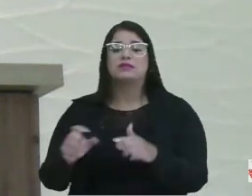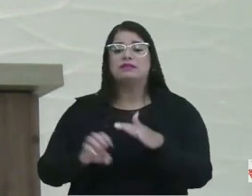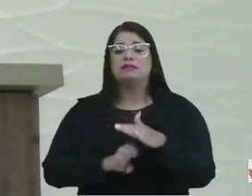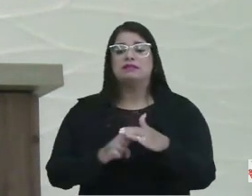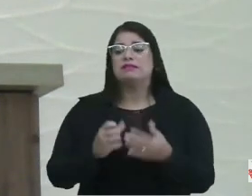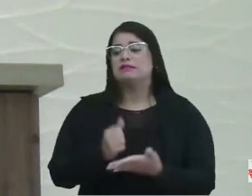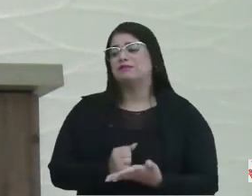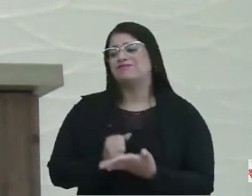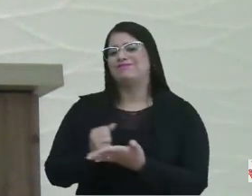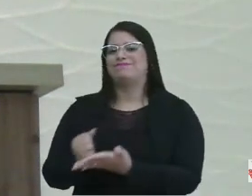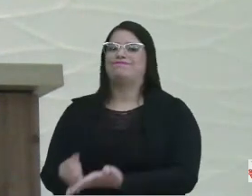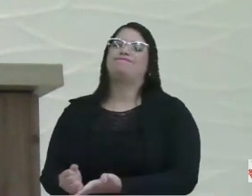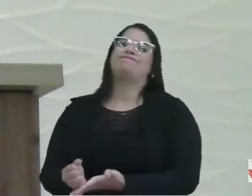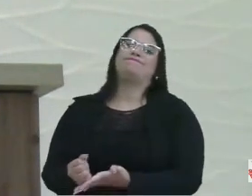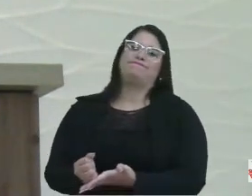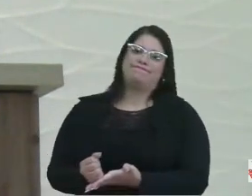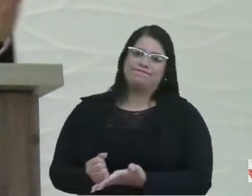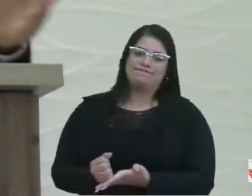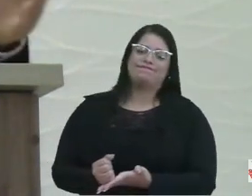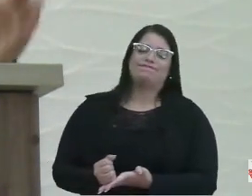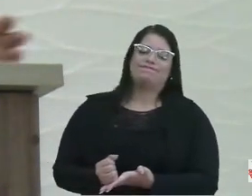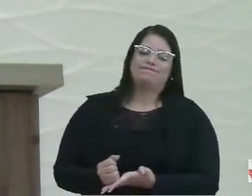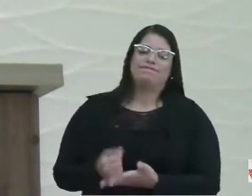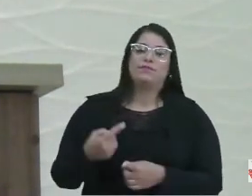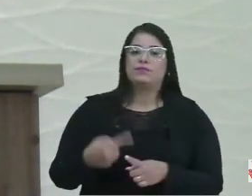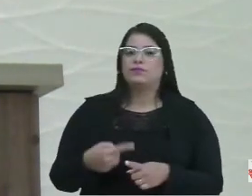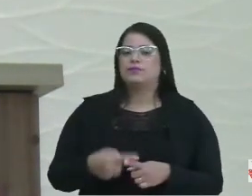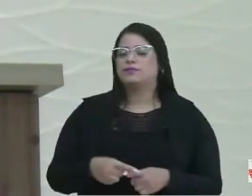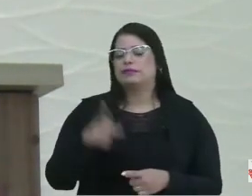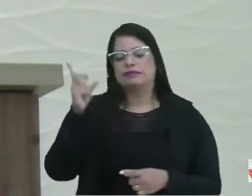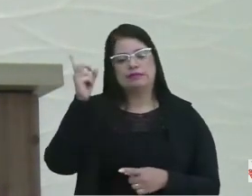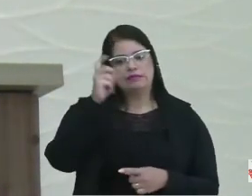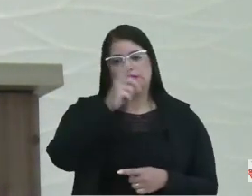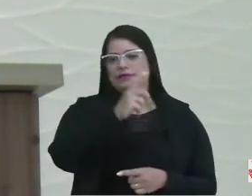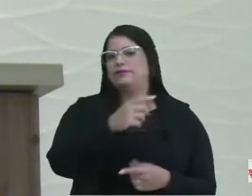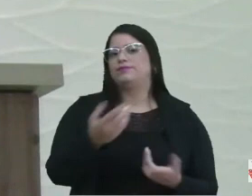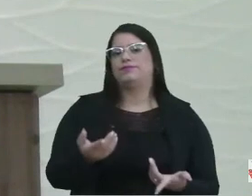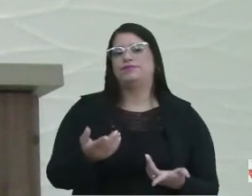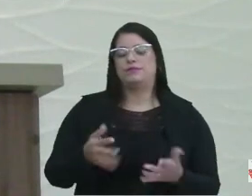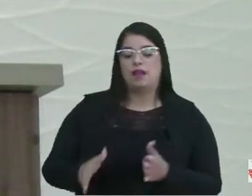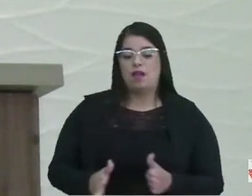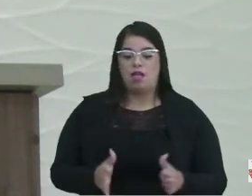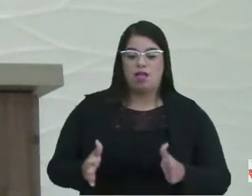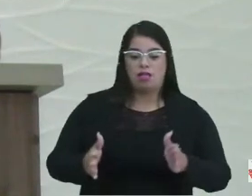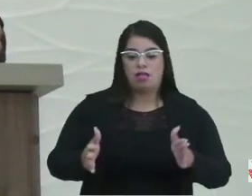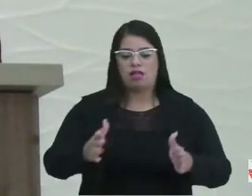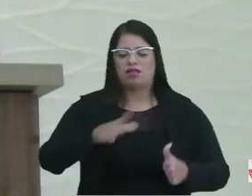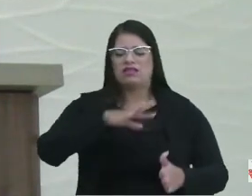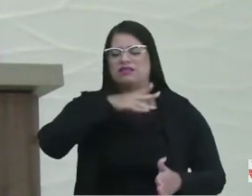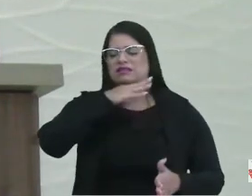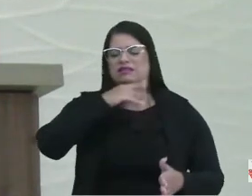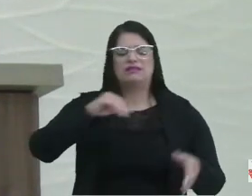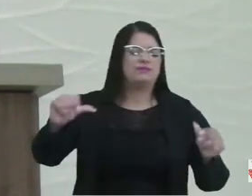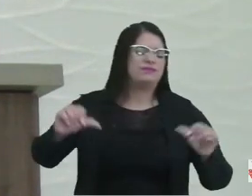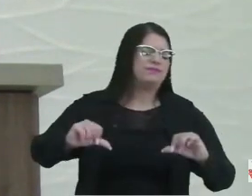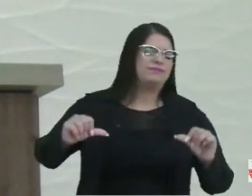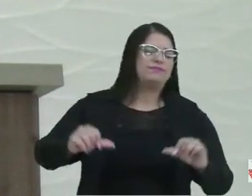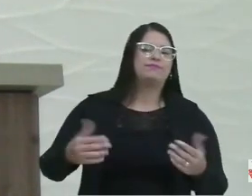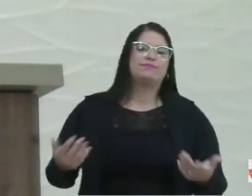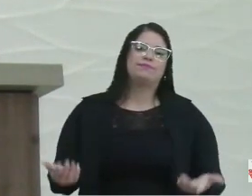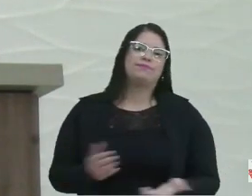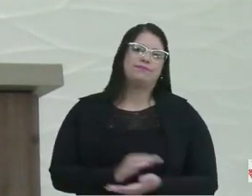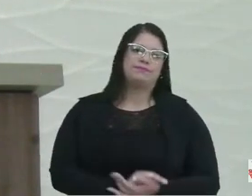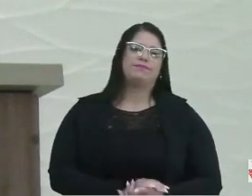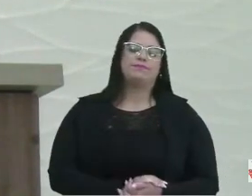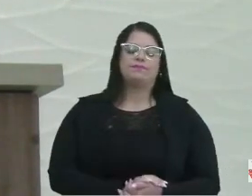avícola querer colocar os pintinhos lá, porque não estava com condições dos caminhões passarem para colocar dentro da granja